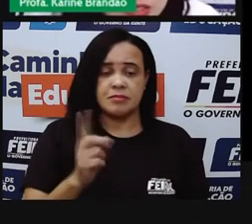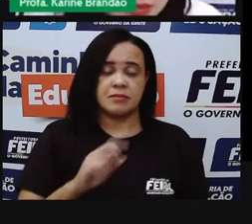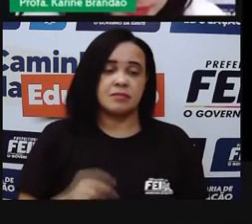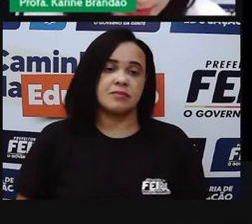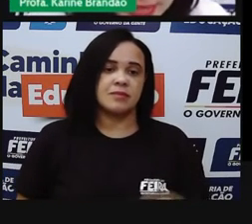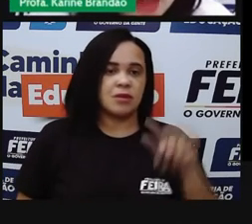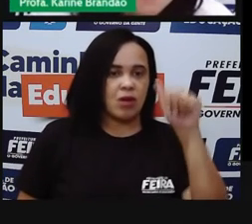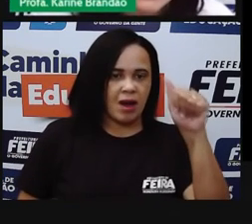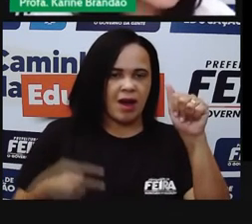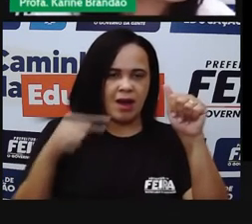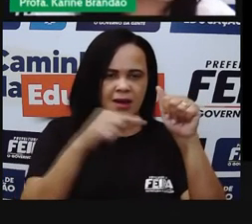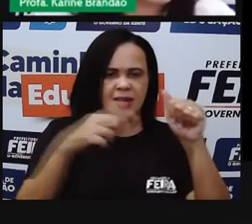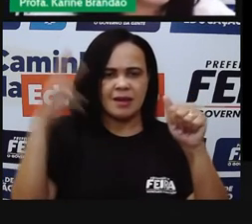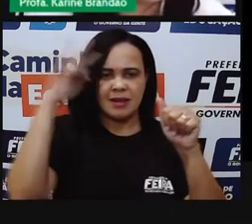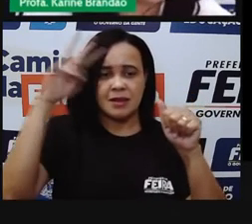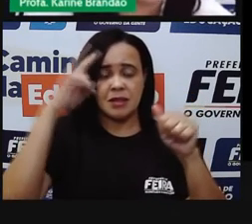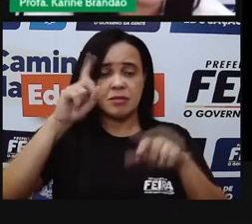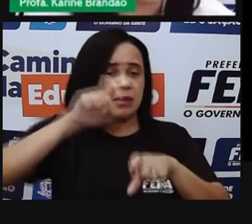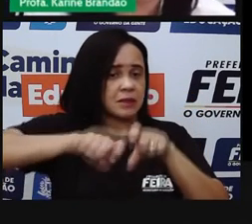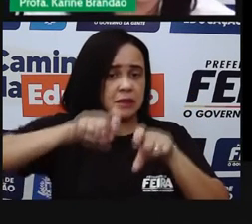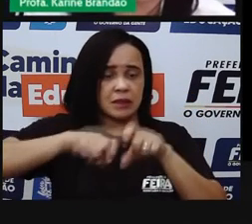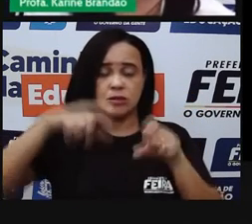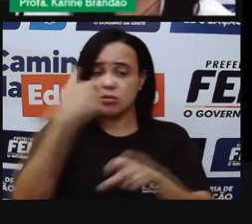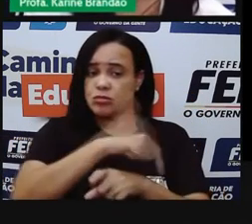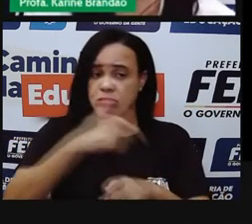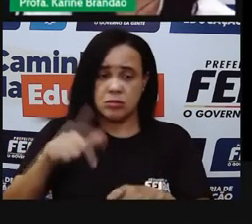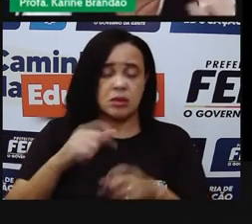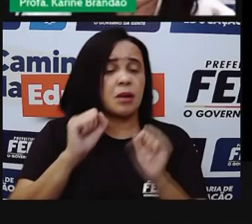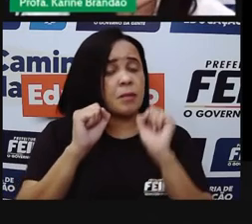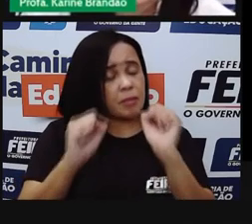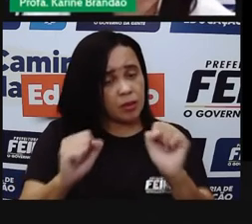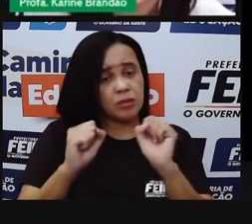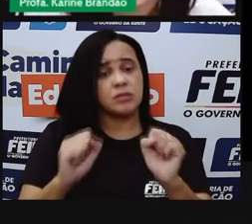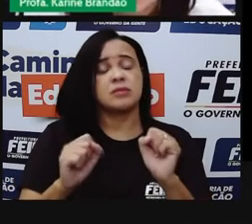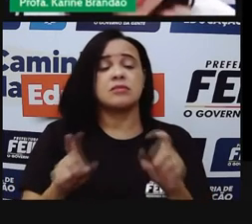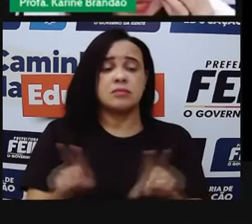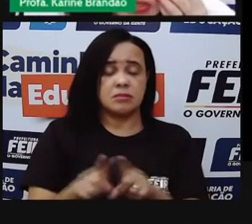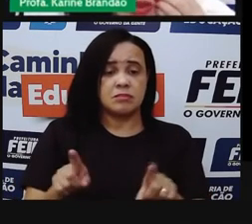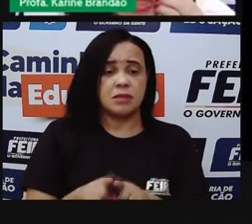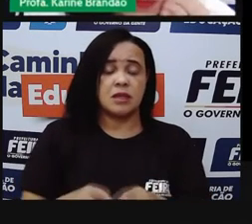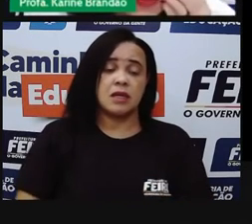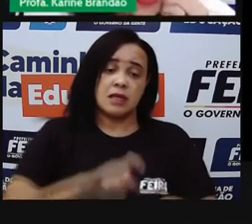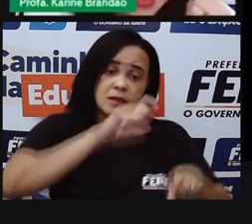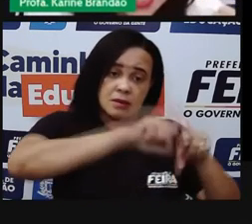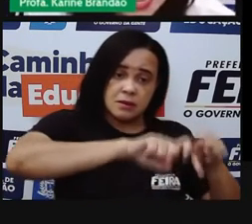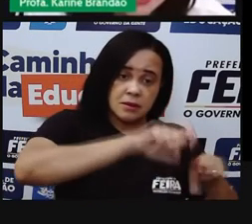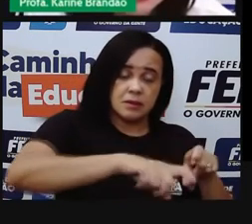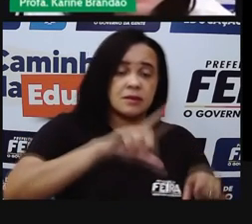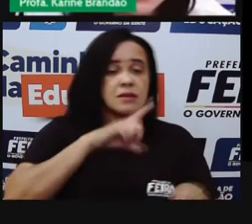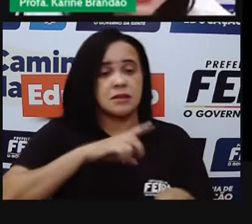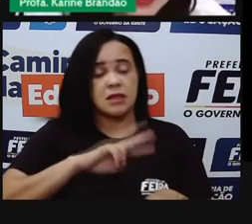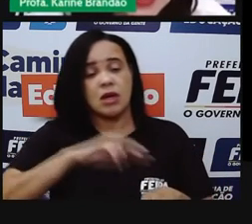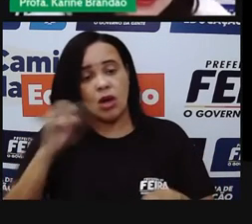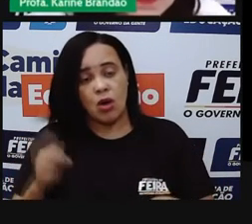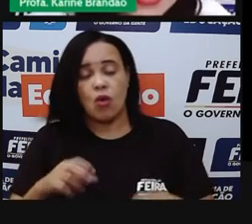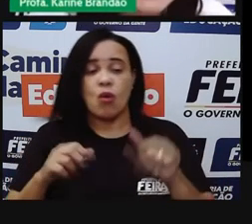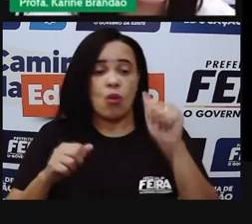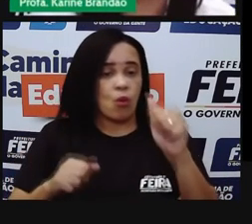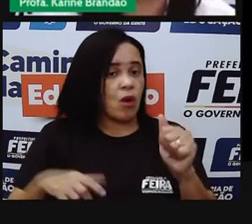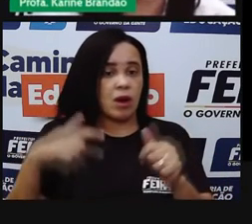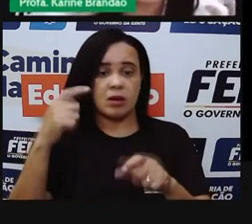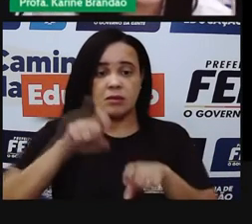sem sexo, tá? Então as plantas, elas vão poder fazer tanto reprodução sexuada quanto assexuada, certo?